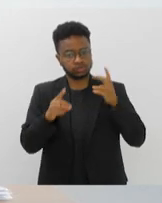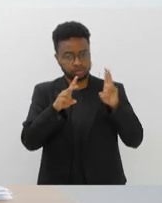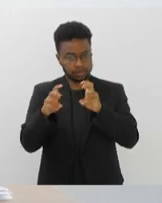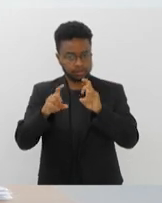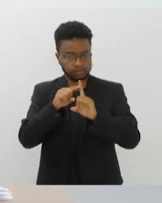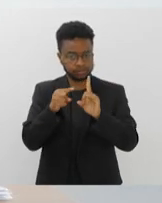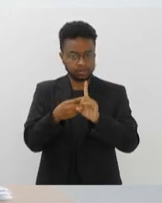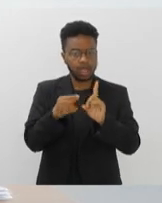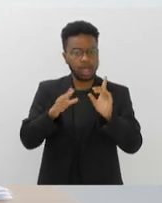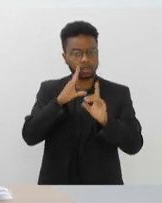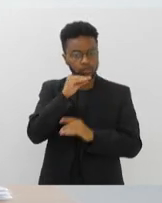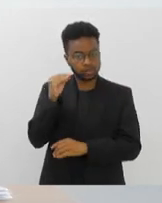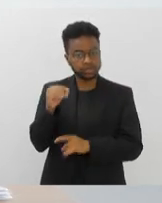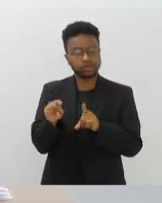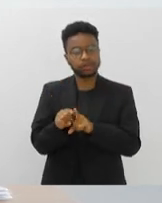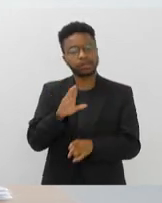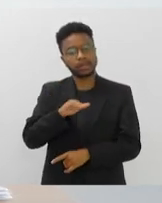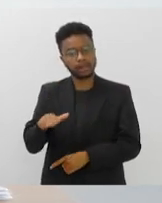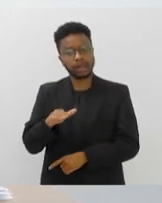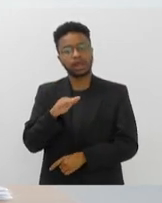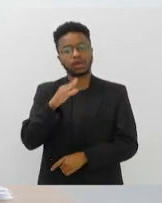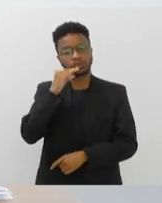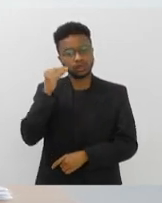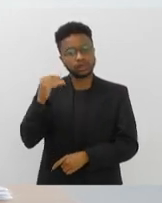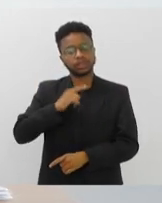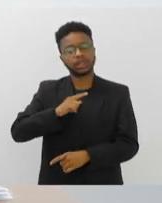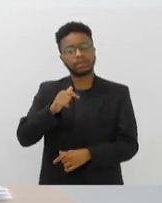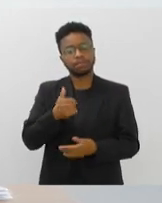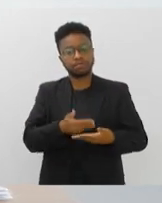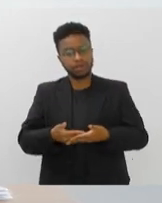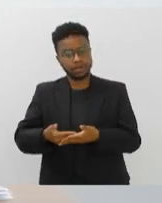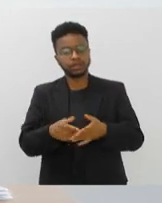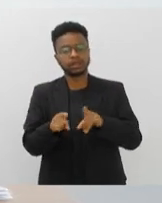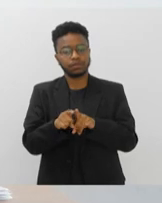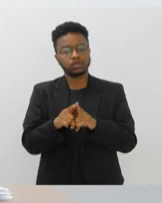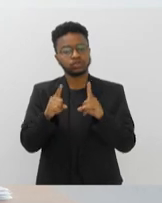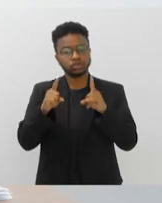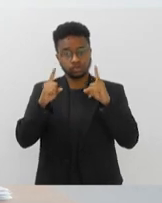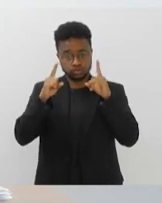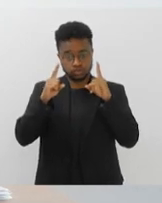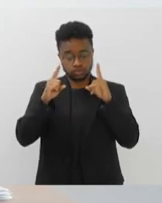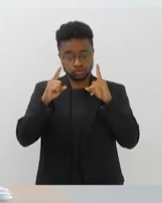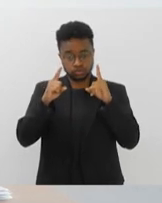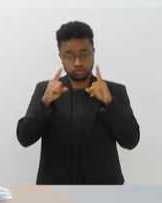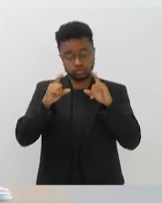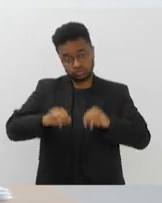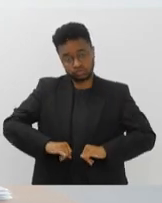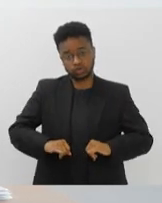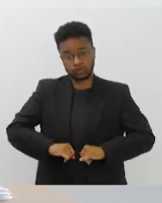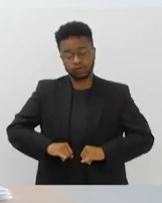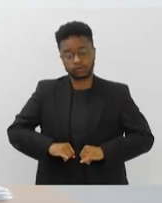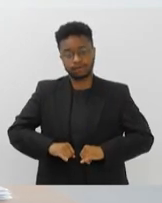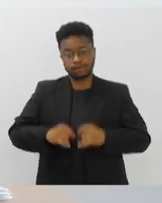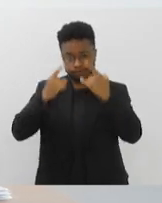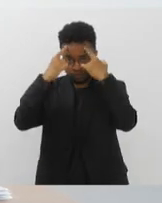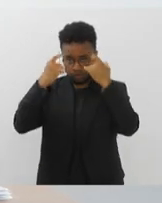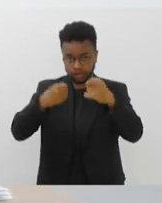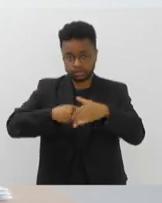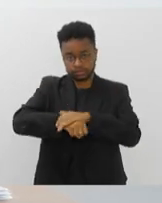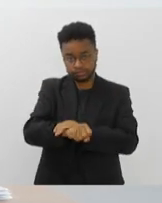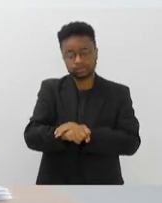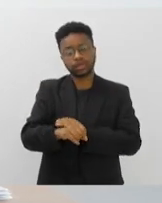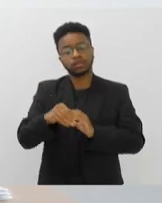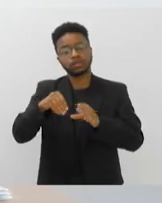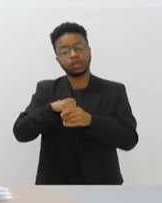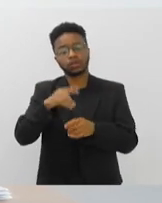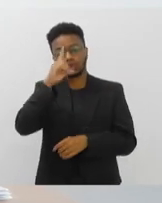crianças adolescentes que estão tendo bebê inclusive sofrendo violência obstétrica nos hospitais acho que isso também deve ser uma preocupação Nossa